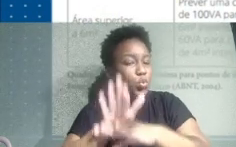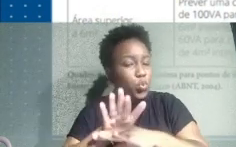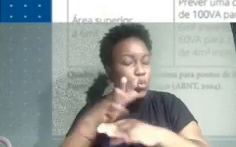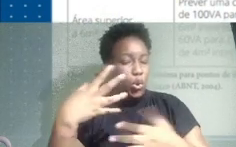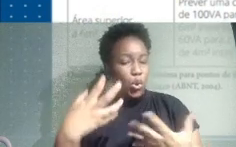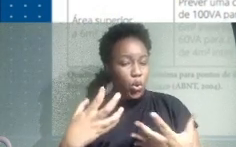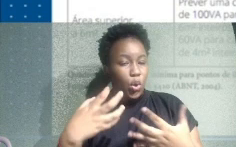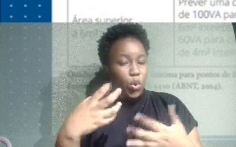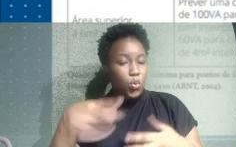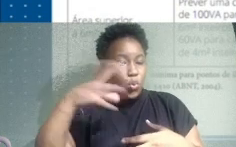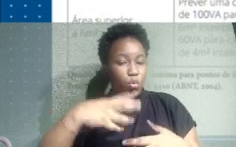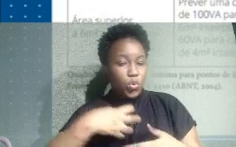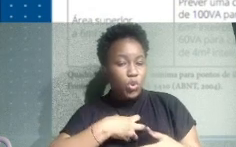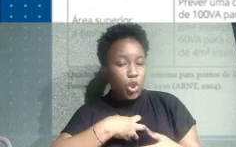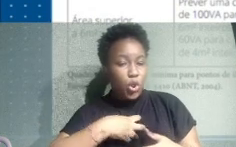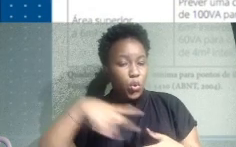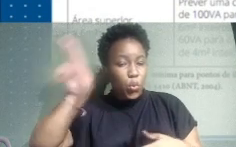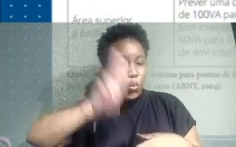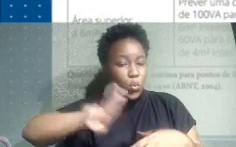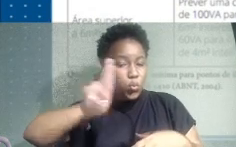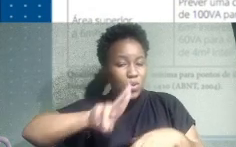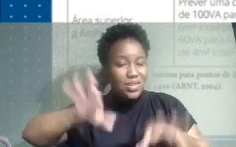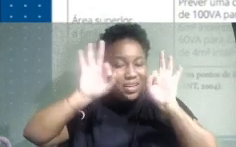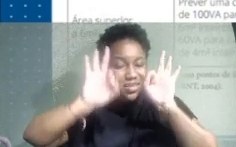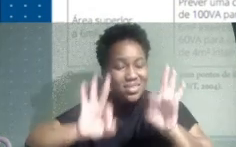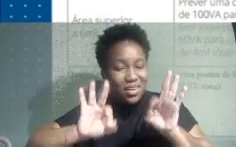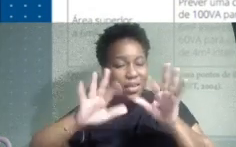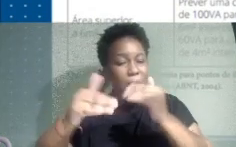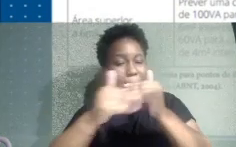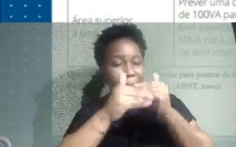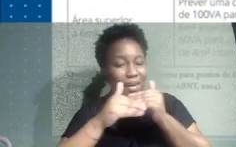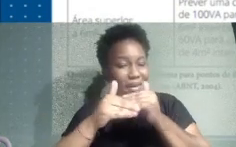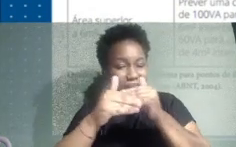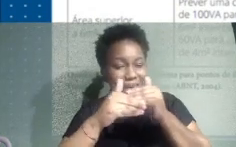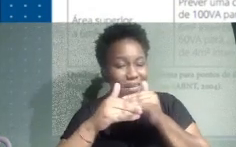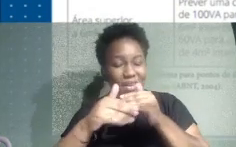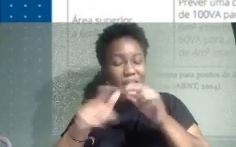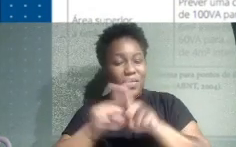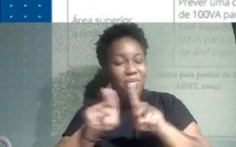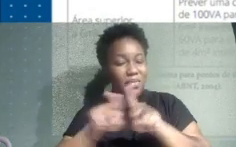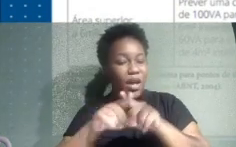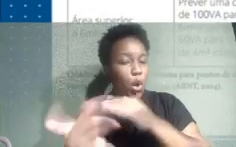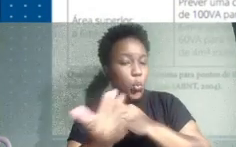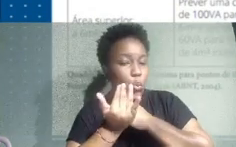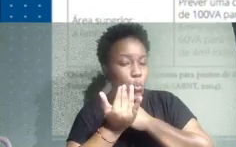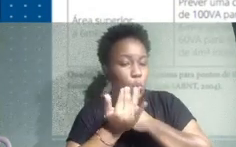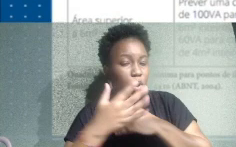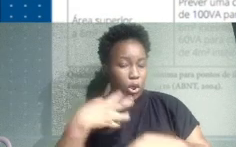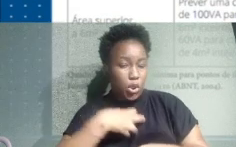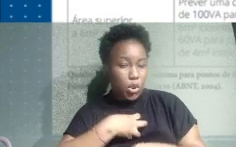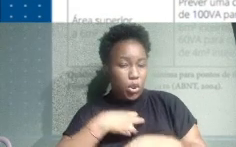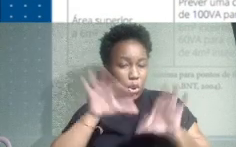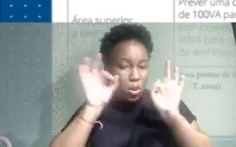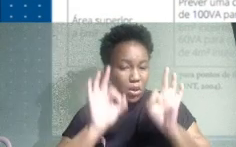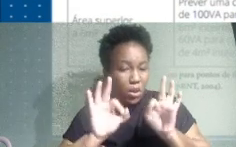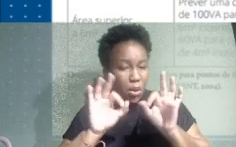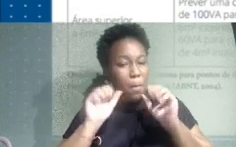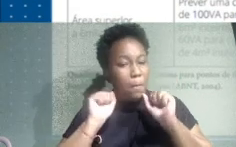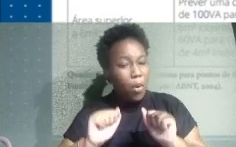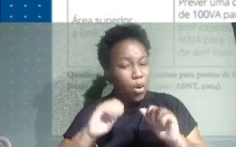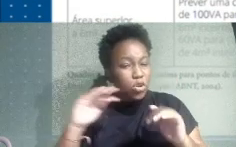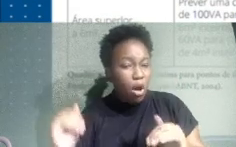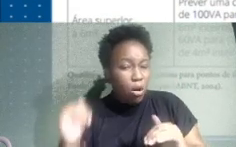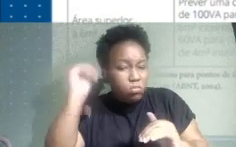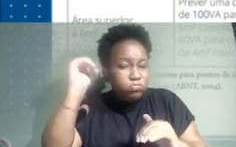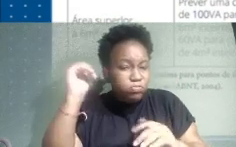seu equipamento elétrico. É uma altura padrão e favorece o uso adequado. Ah, eu posso ter tomadas em alturas diferenciadas?